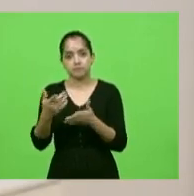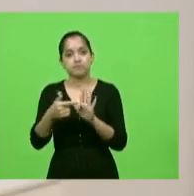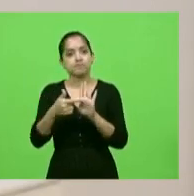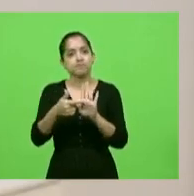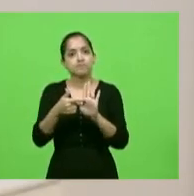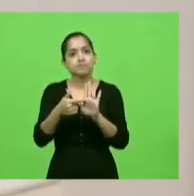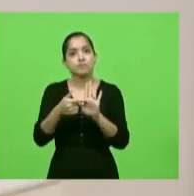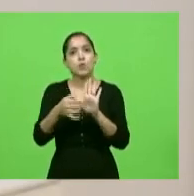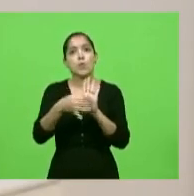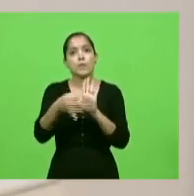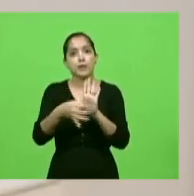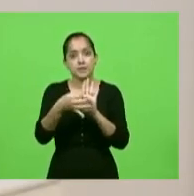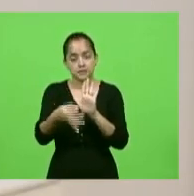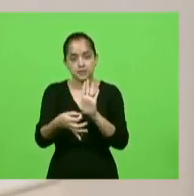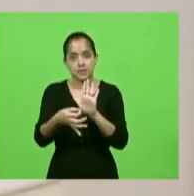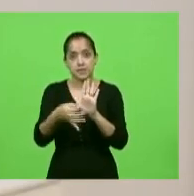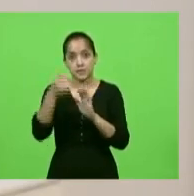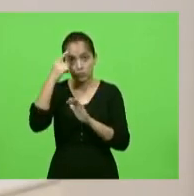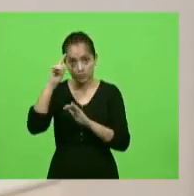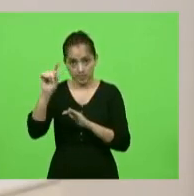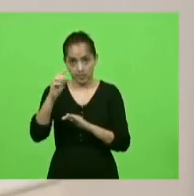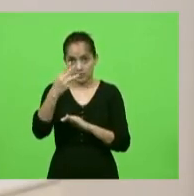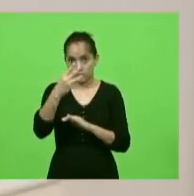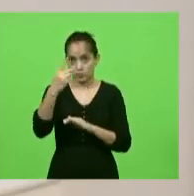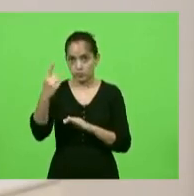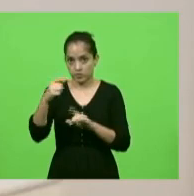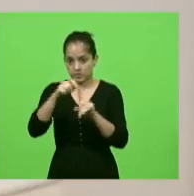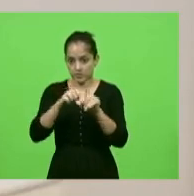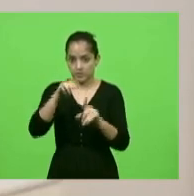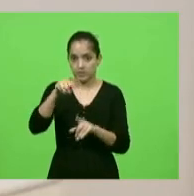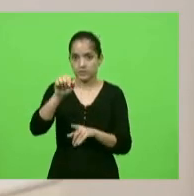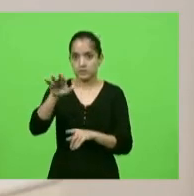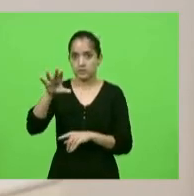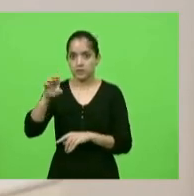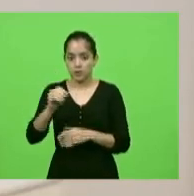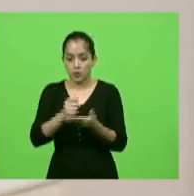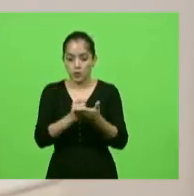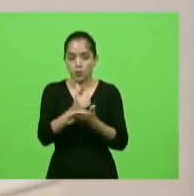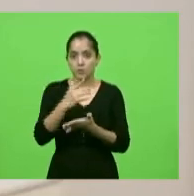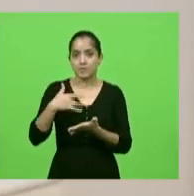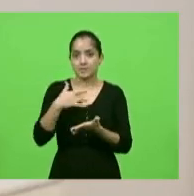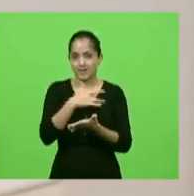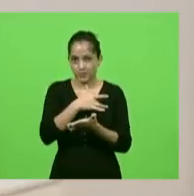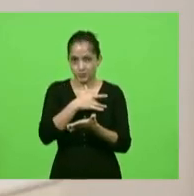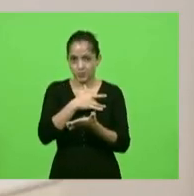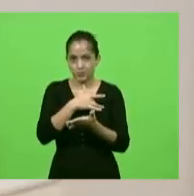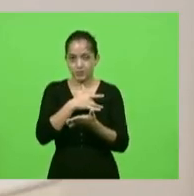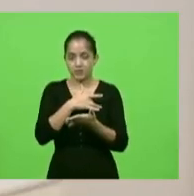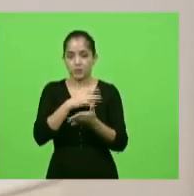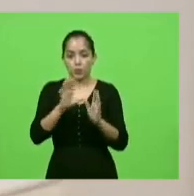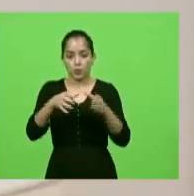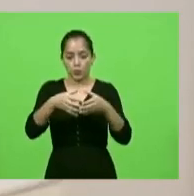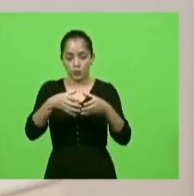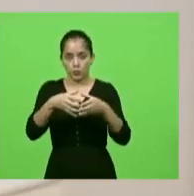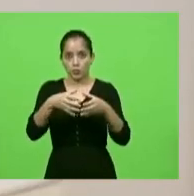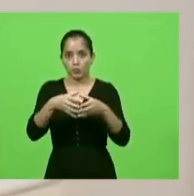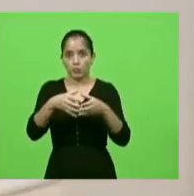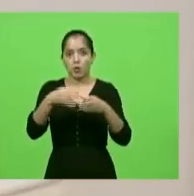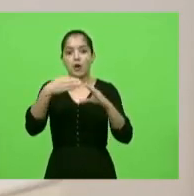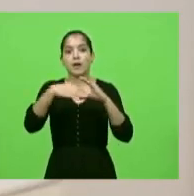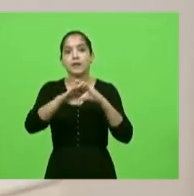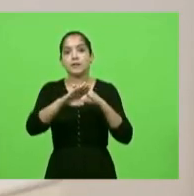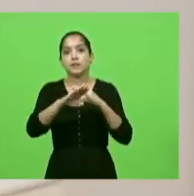E no mesmo dia 31, aqui no grupo Compra Saúde, que é o grupo do nosso pessoal, ela encaminha a seguinte